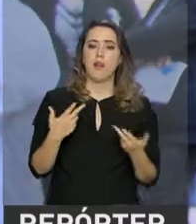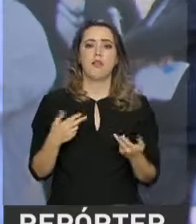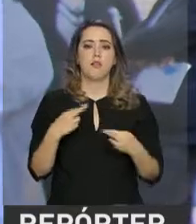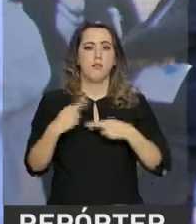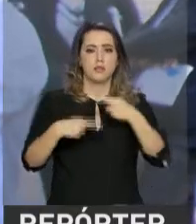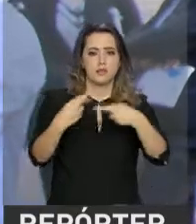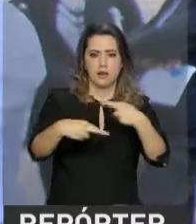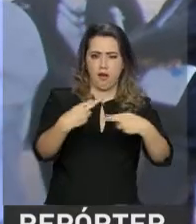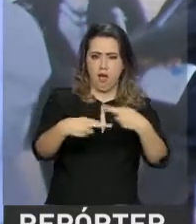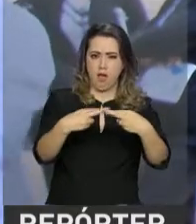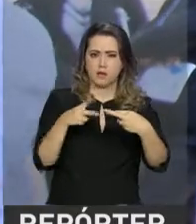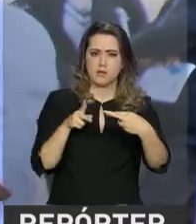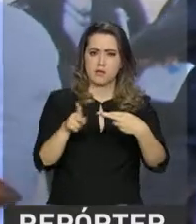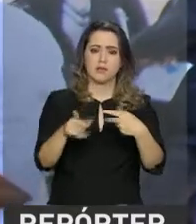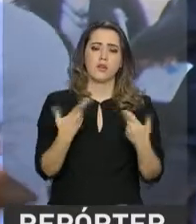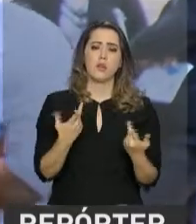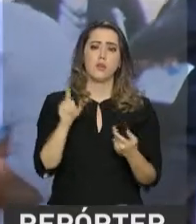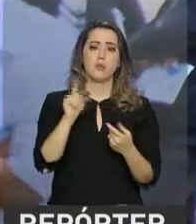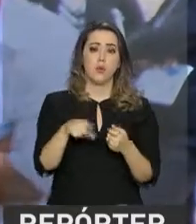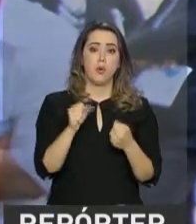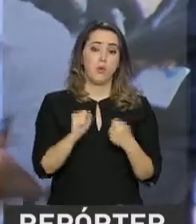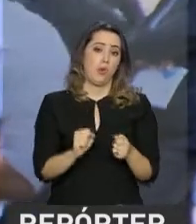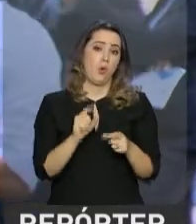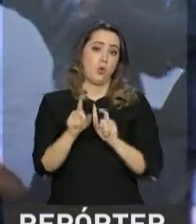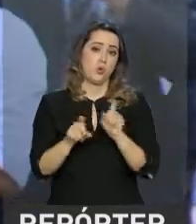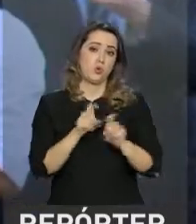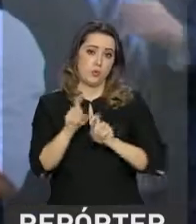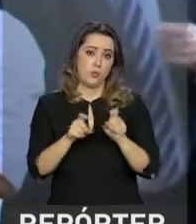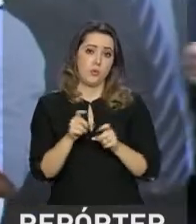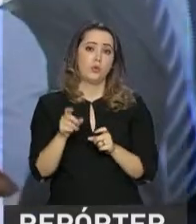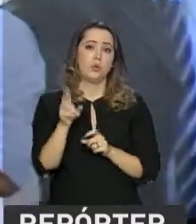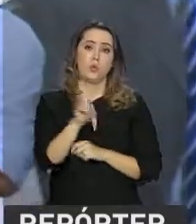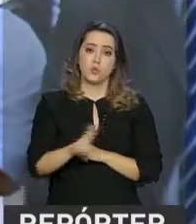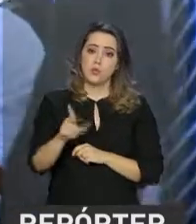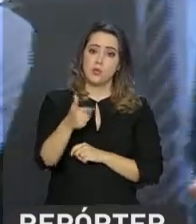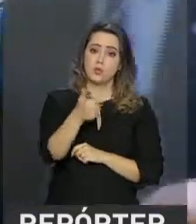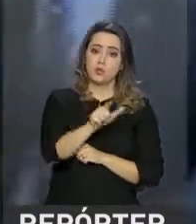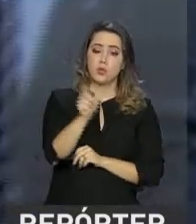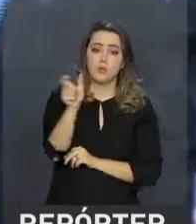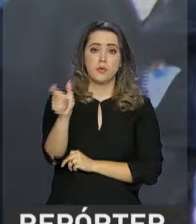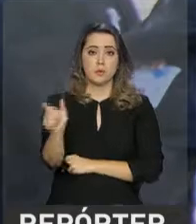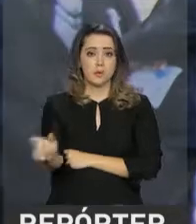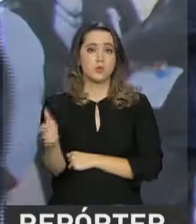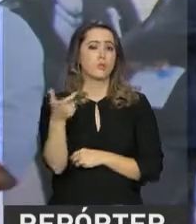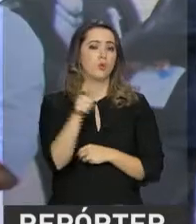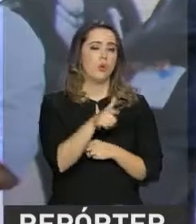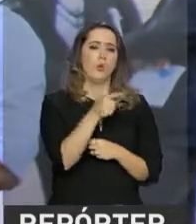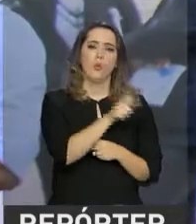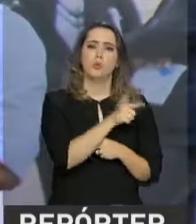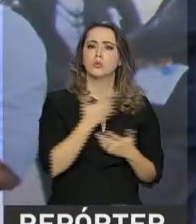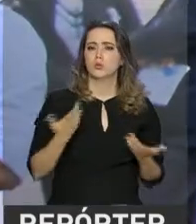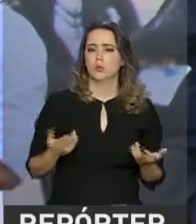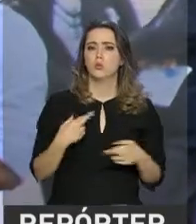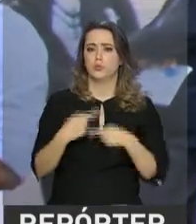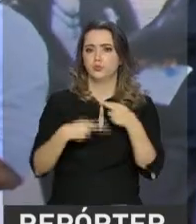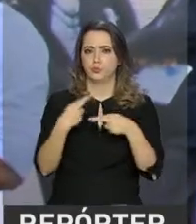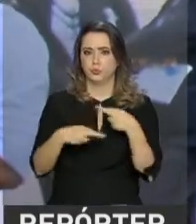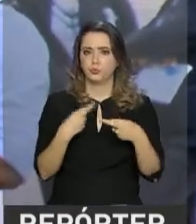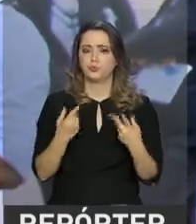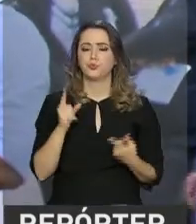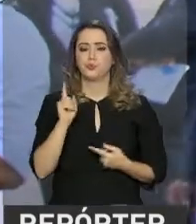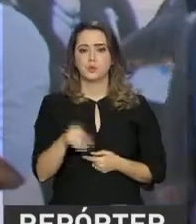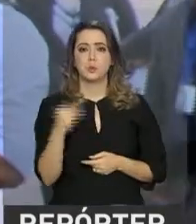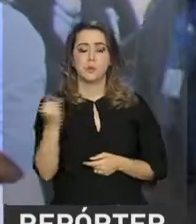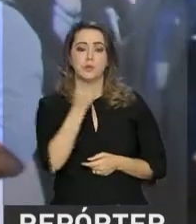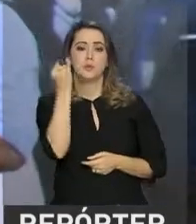de de equipamentos que ainda pode ser reutilizado é por um outro público é isso é muito importante se